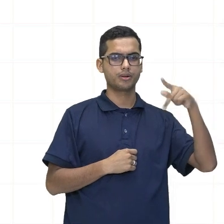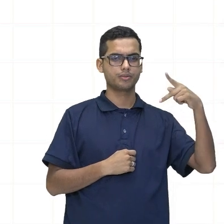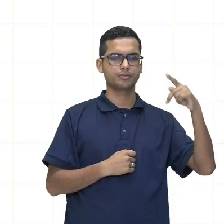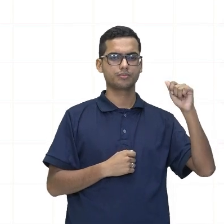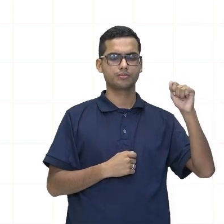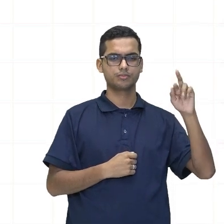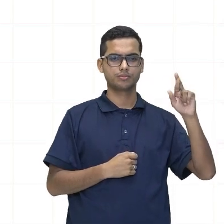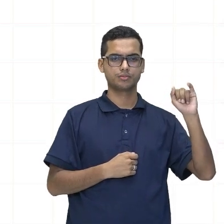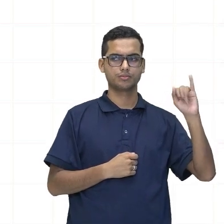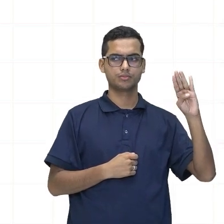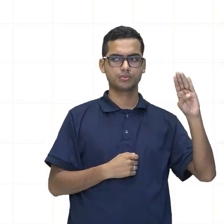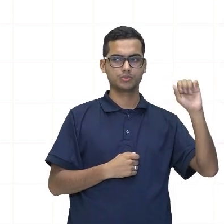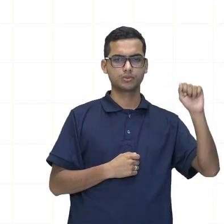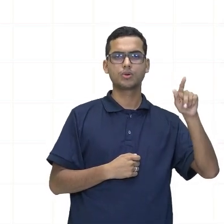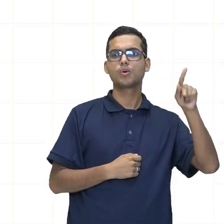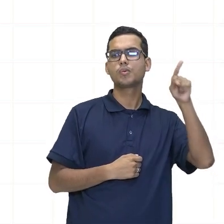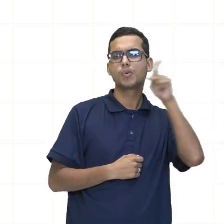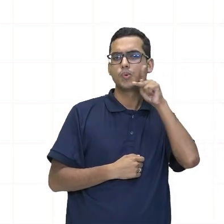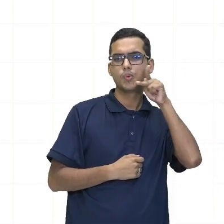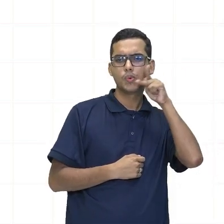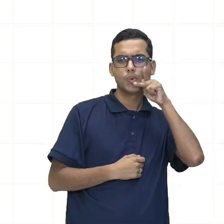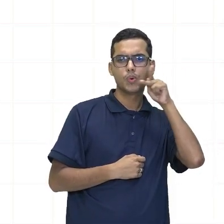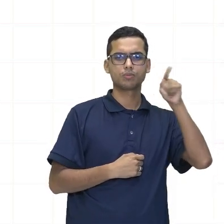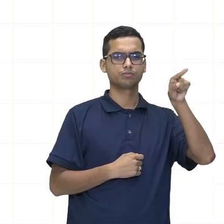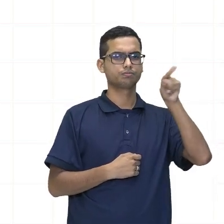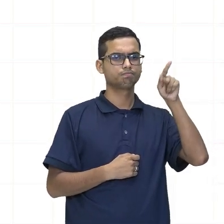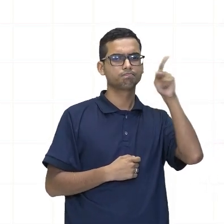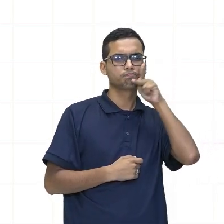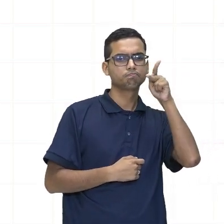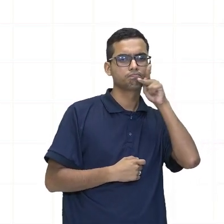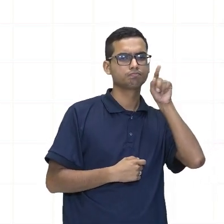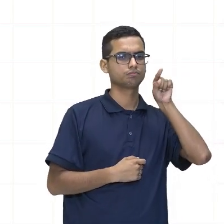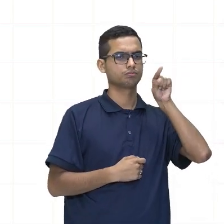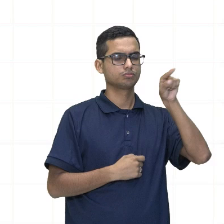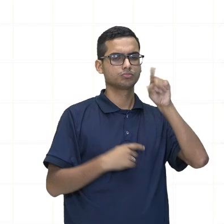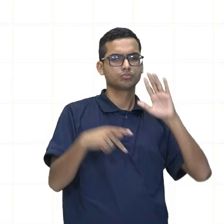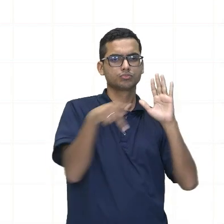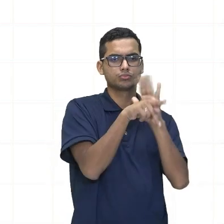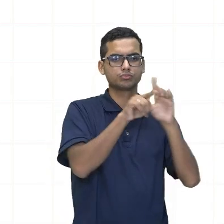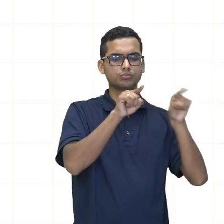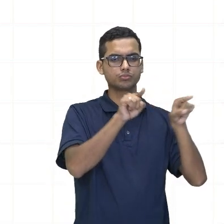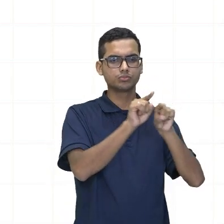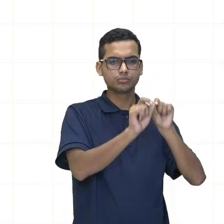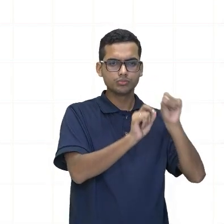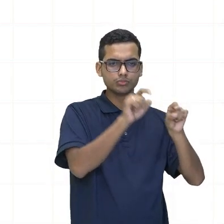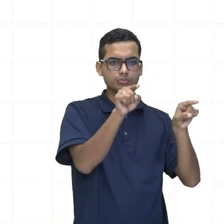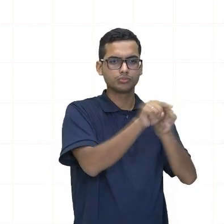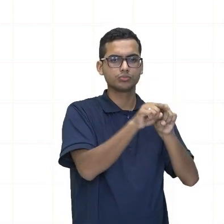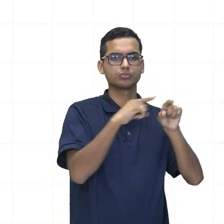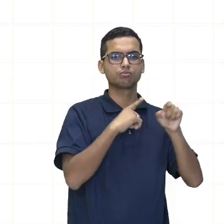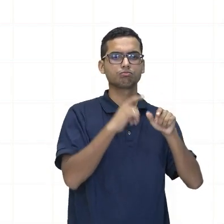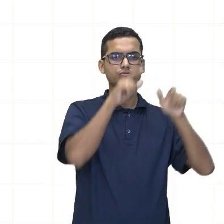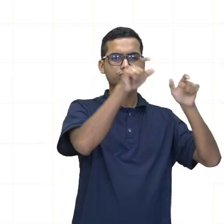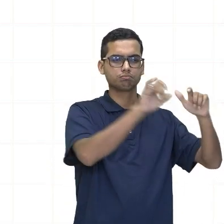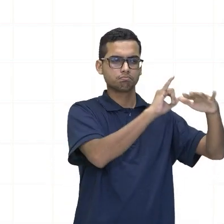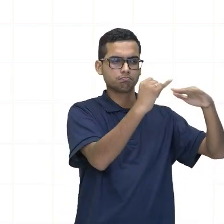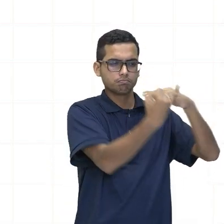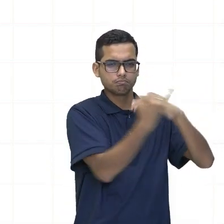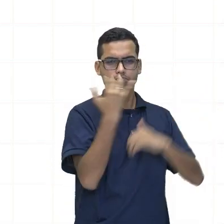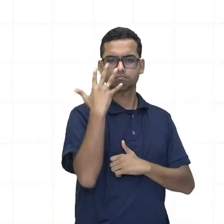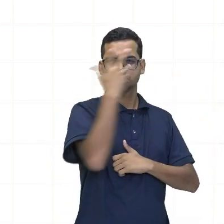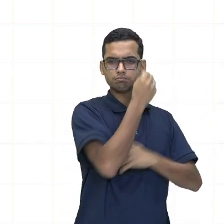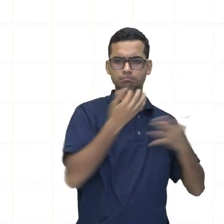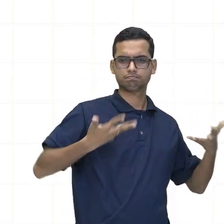né, esse lugar e eu espero que vocês também possam vir até essa oportunidade. É uma paisagem maravilhosa,